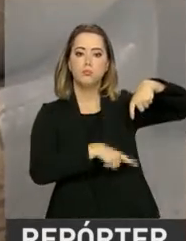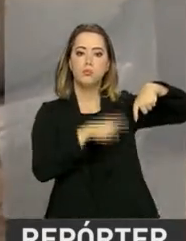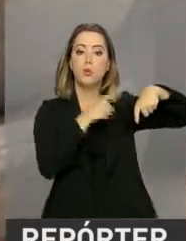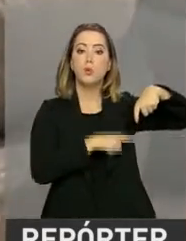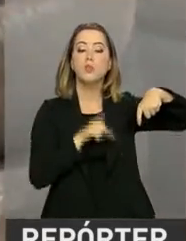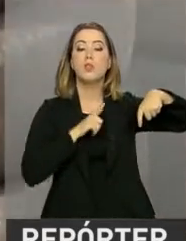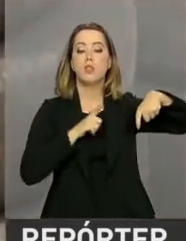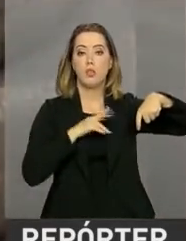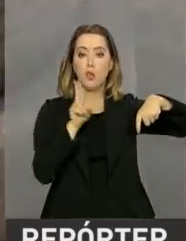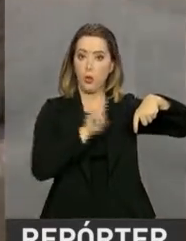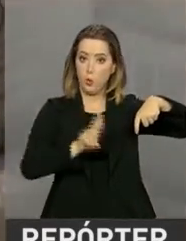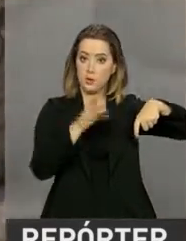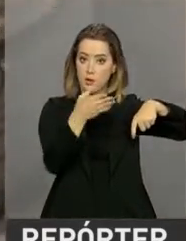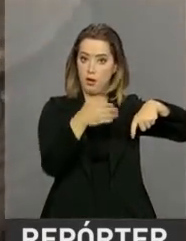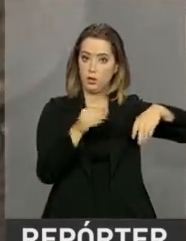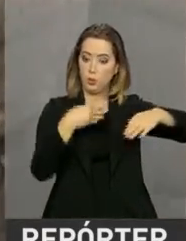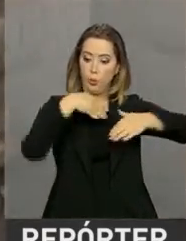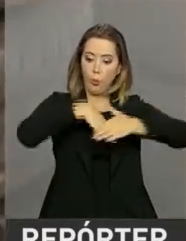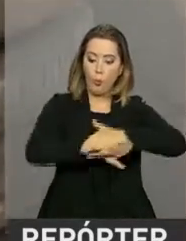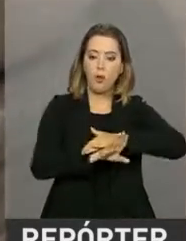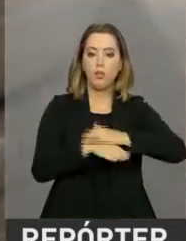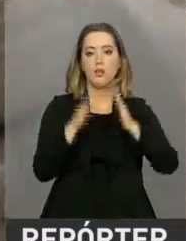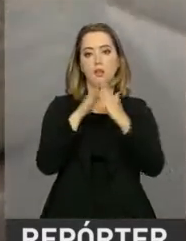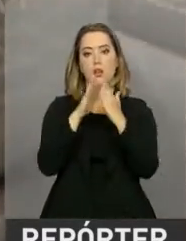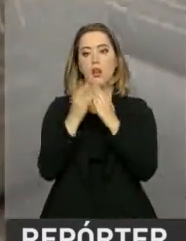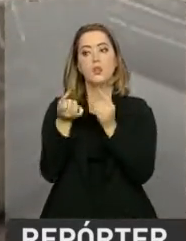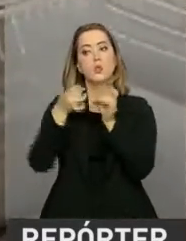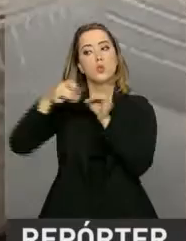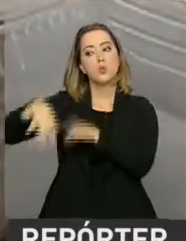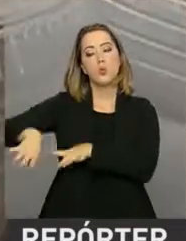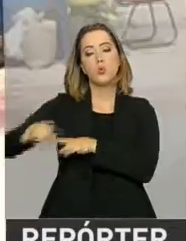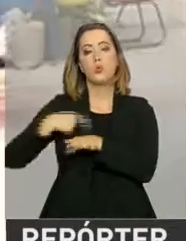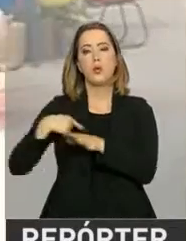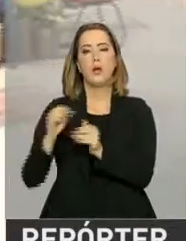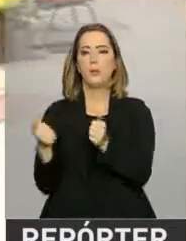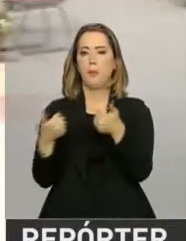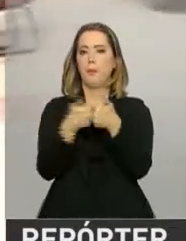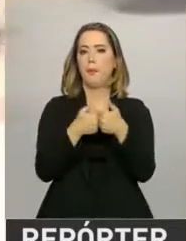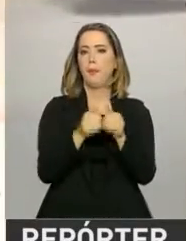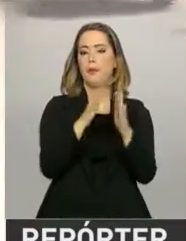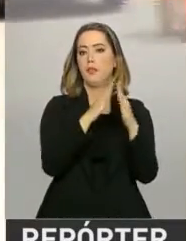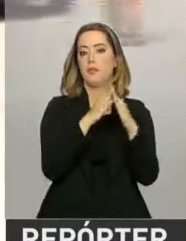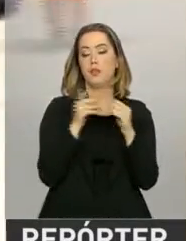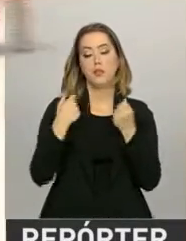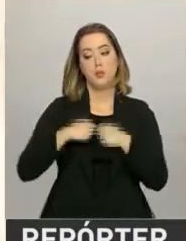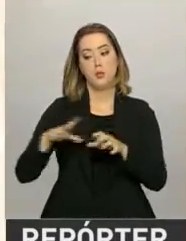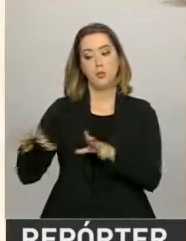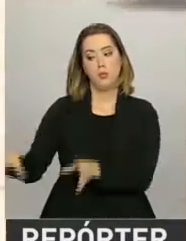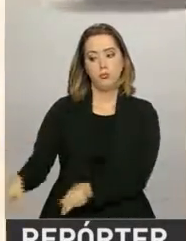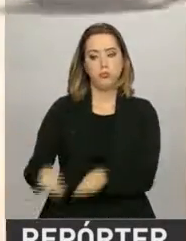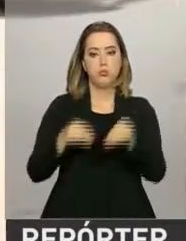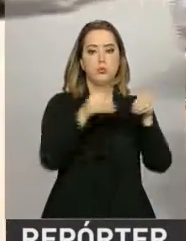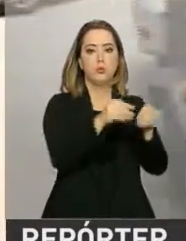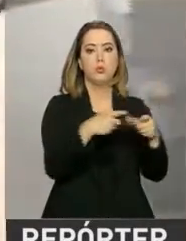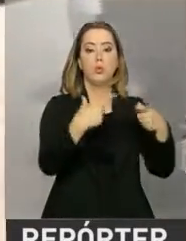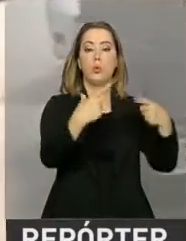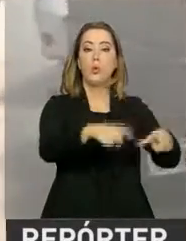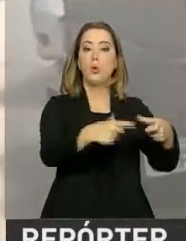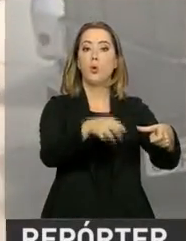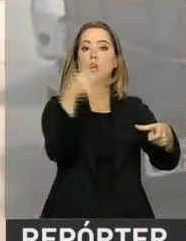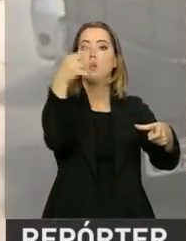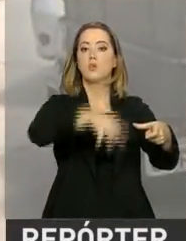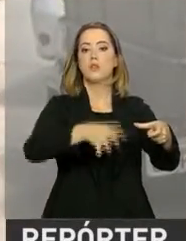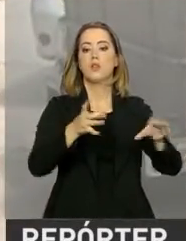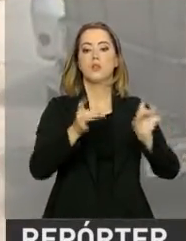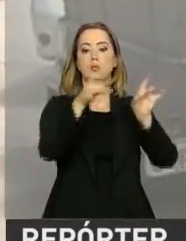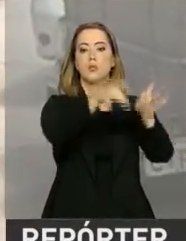pneu usado guardado em casa ou abandonado próximo à residência deve levá-lo aos pontos de coleta. Se guardados